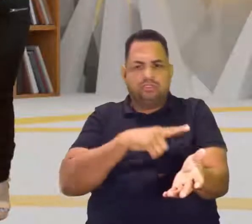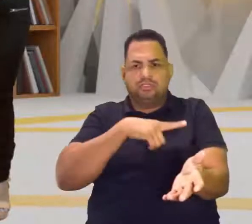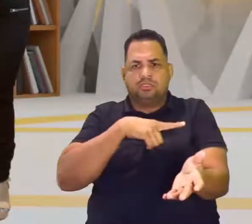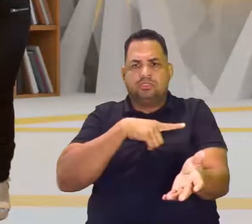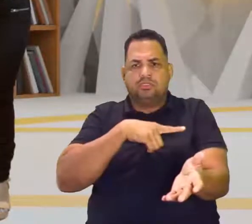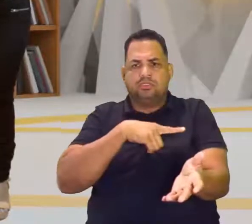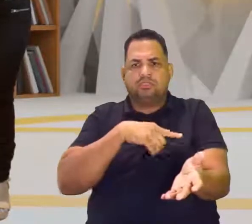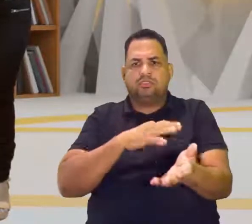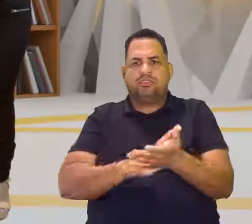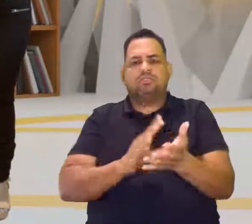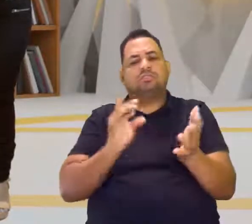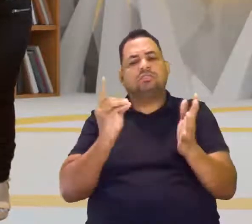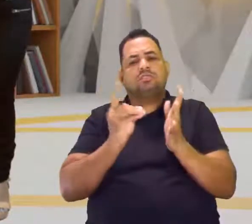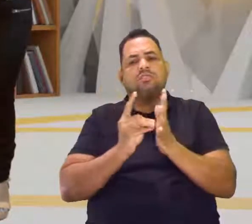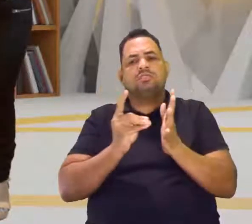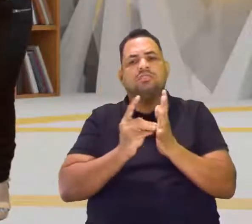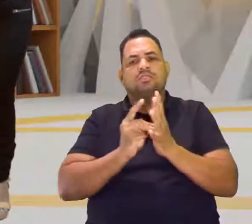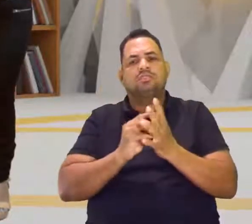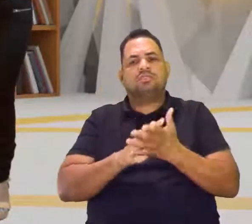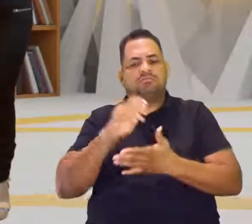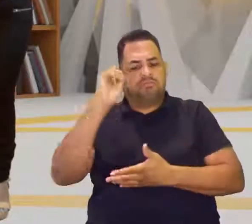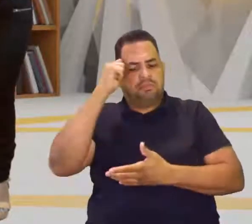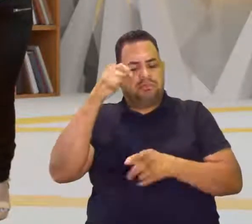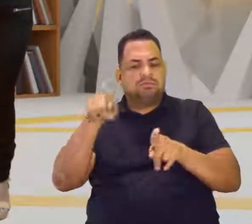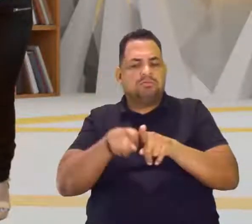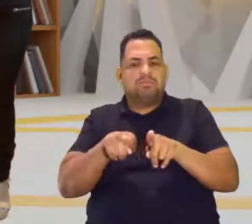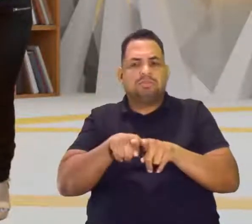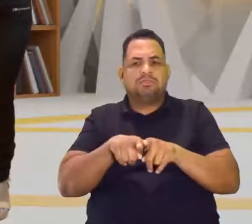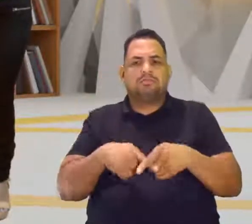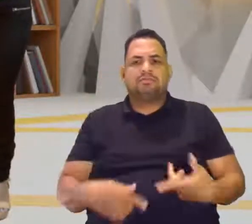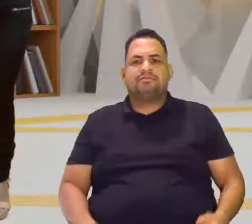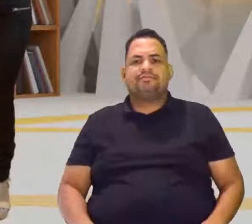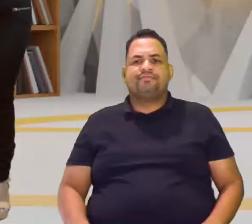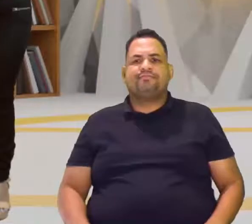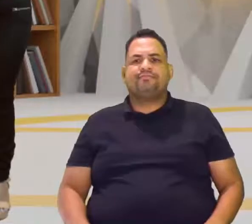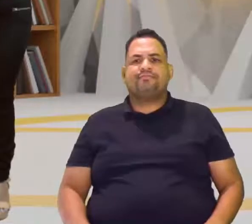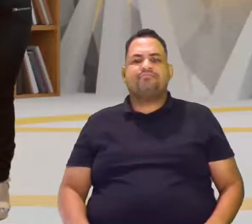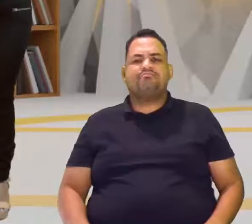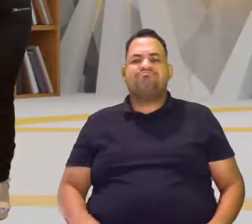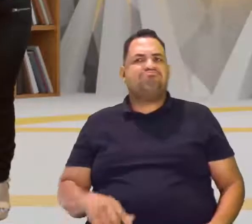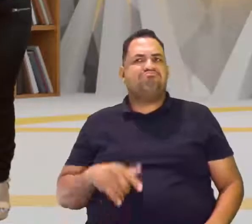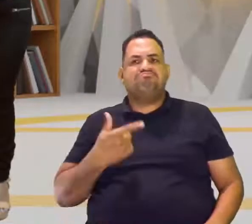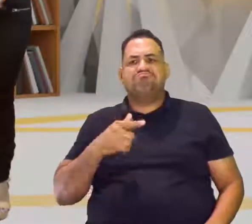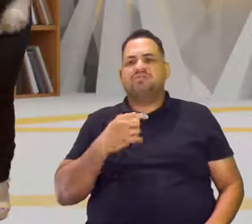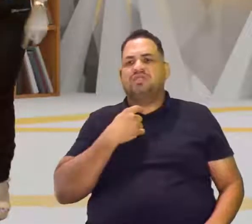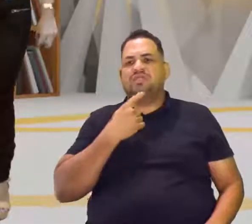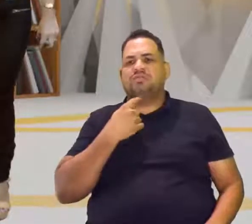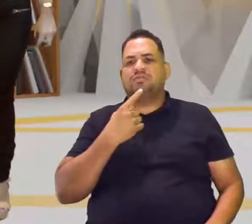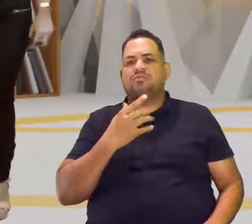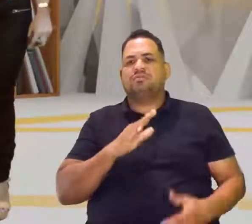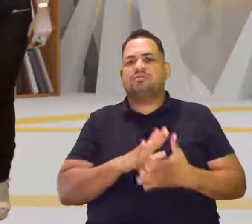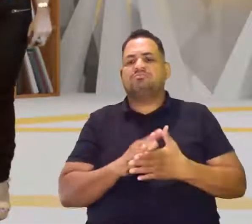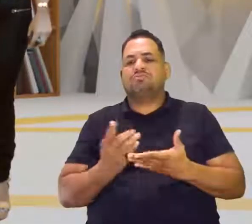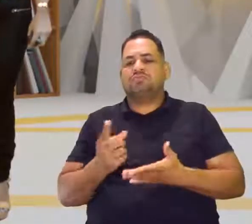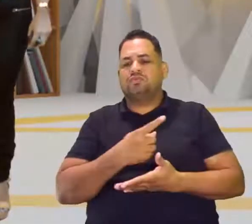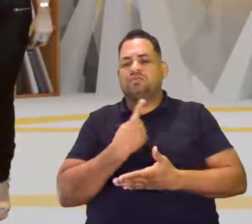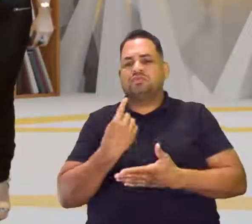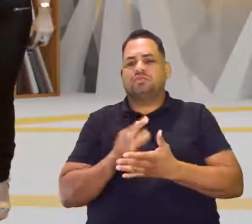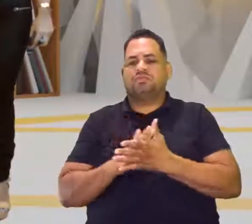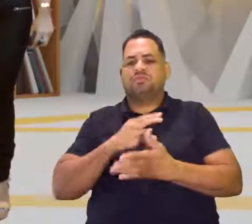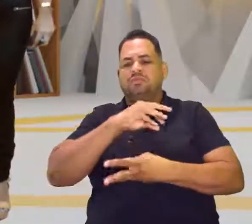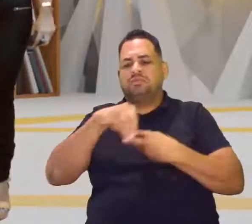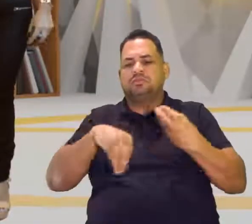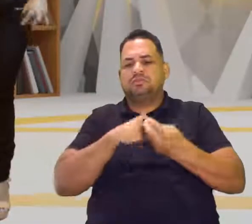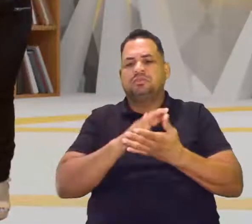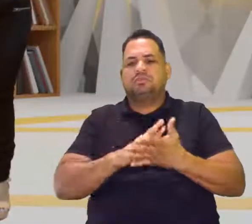tem sangue indígena negro né também eu tenho certeza disso tenho nem dúvida então a gente achou desse processo de